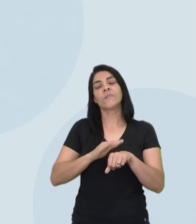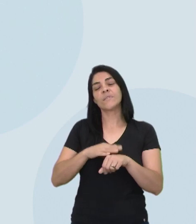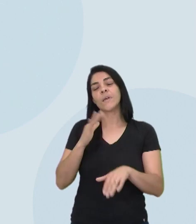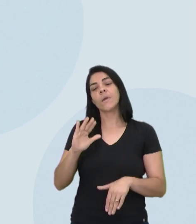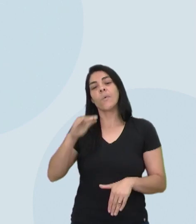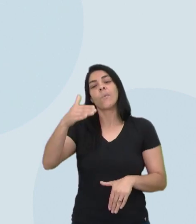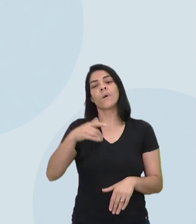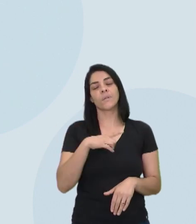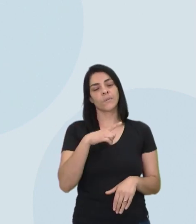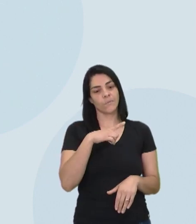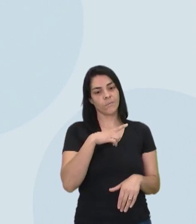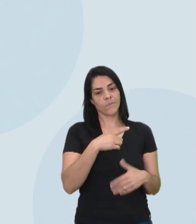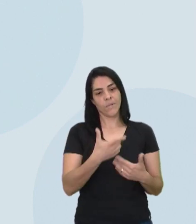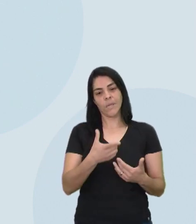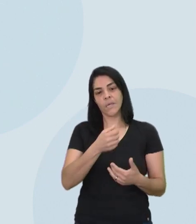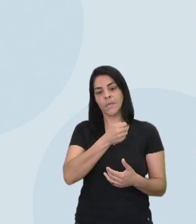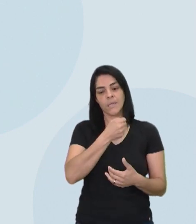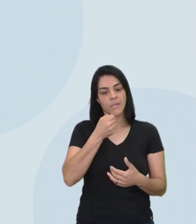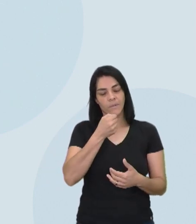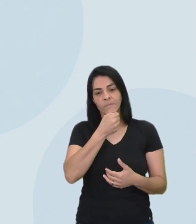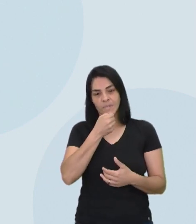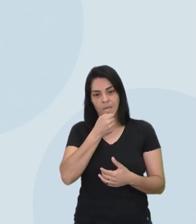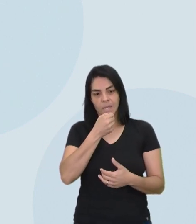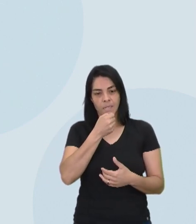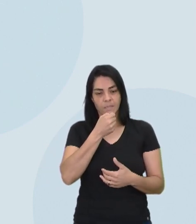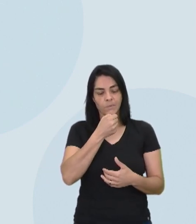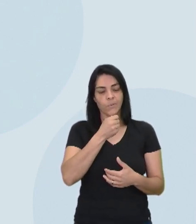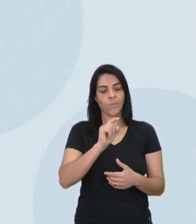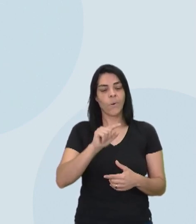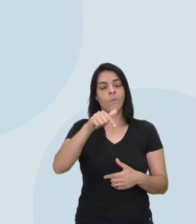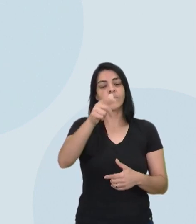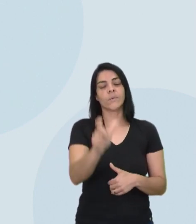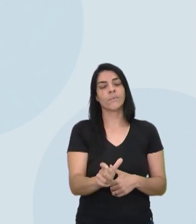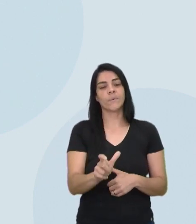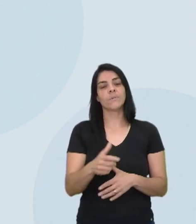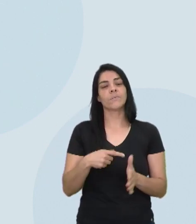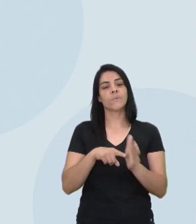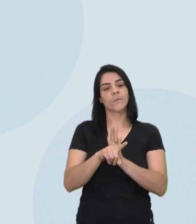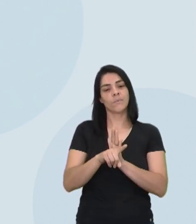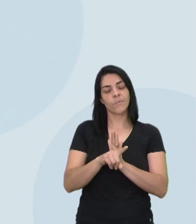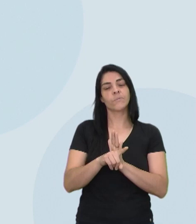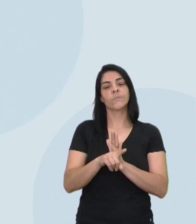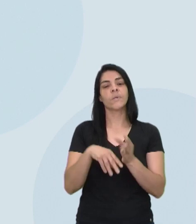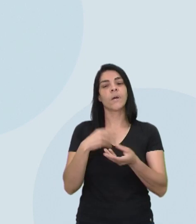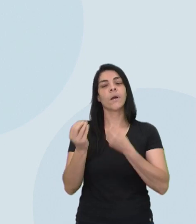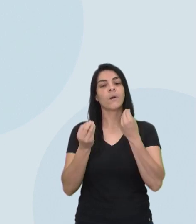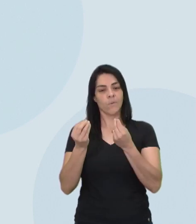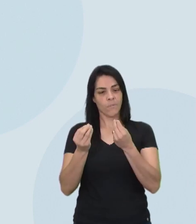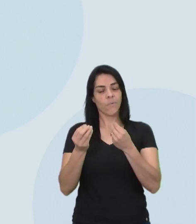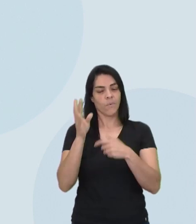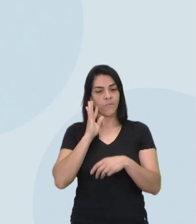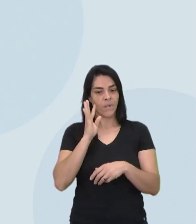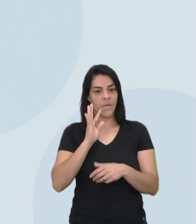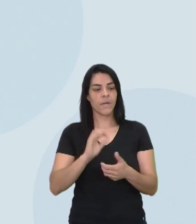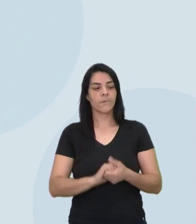quando a gente vai ser entrevistado, quando vai ser entrevistador de alguém, as perguntas, o levantamento, foi bem bacana. Aí